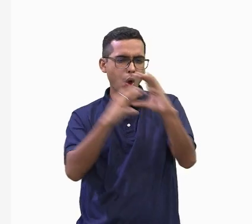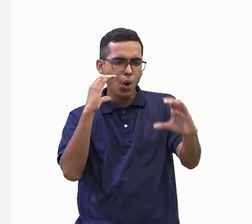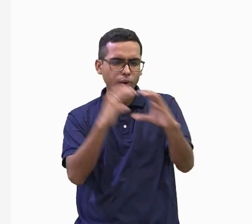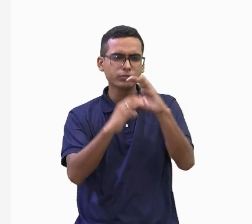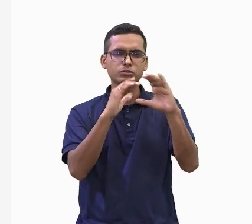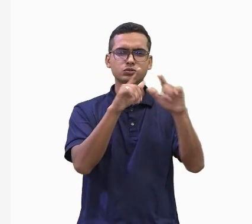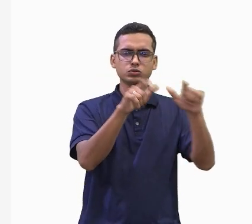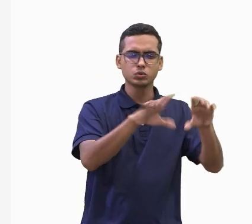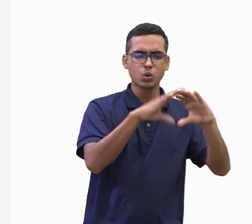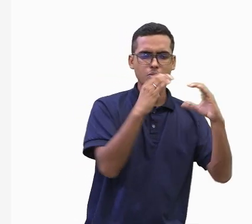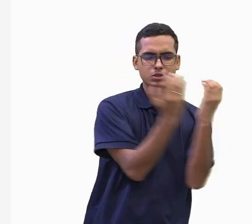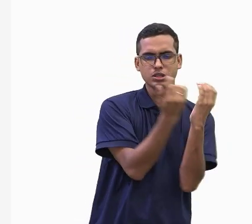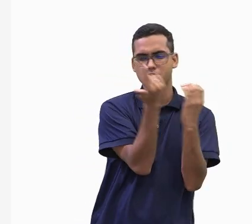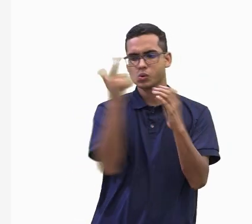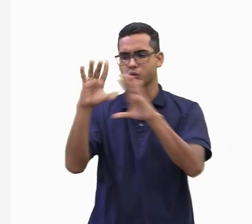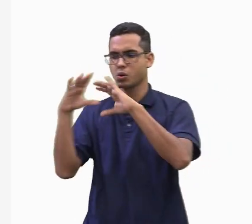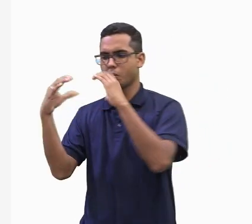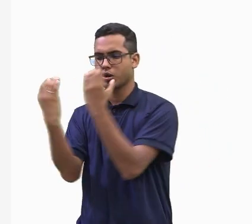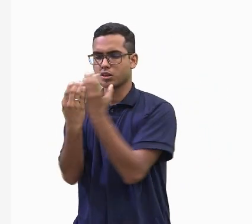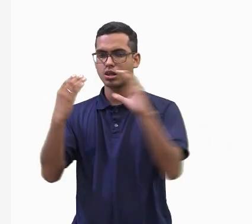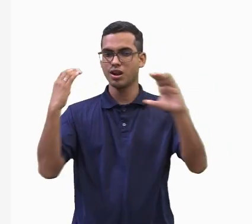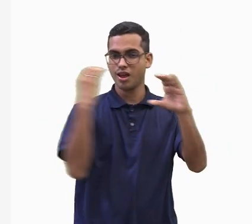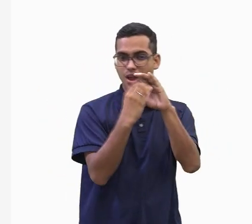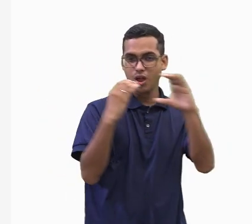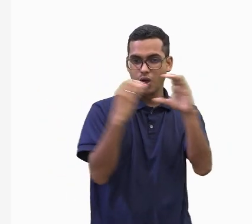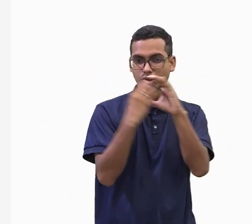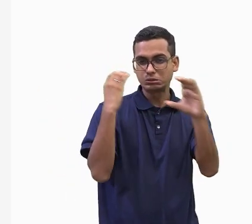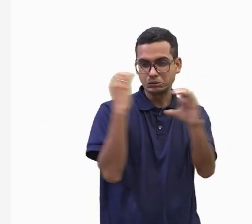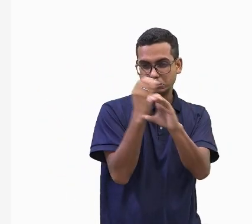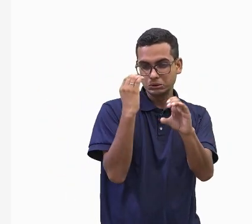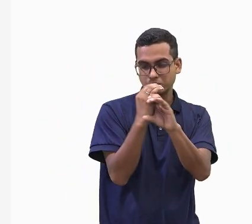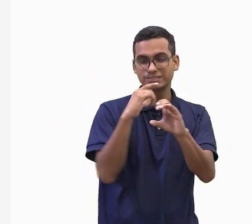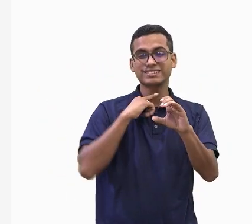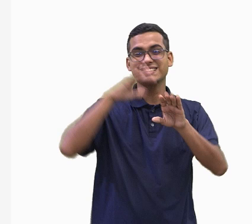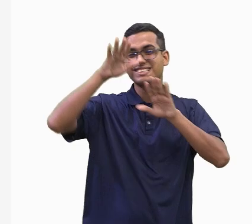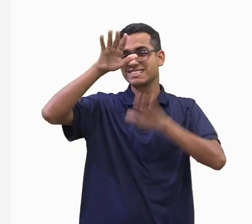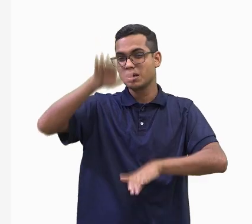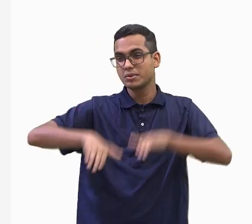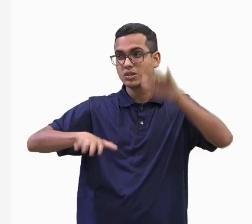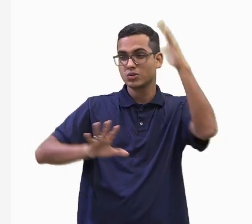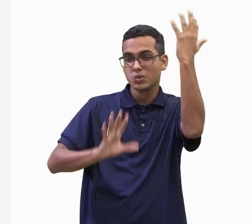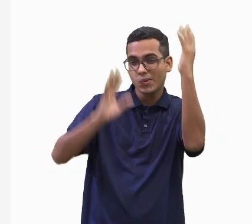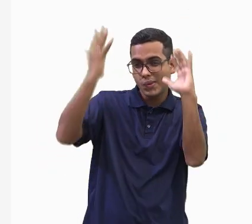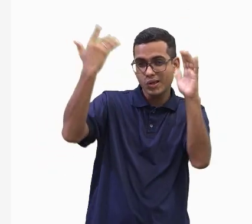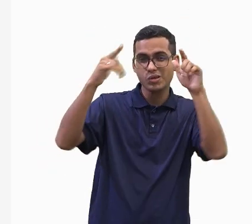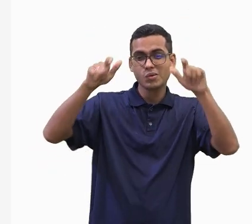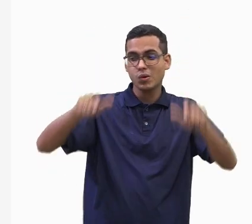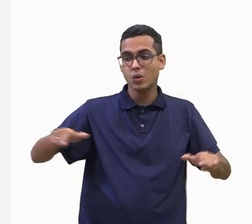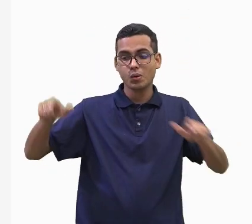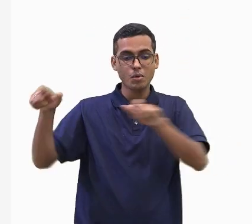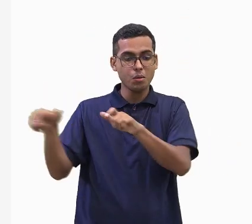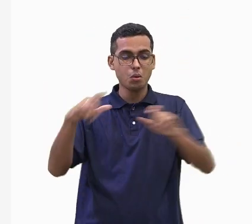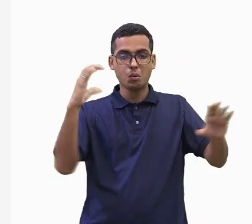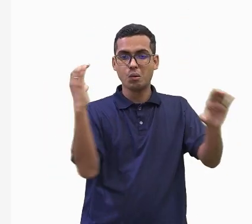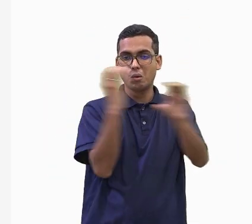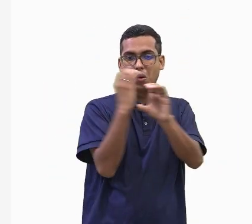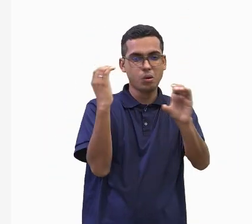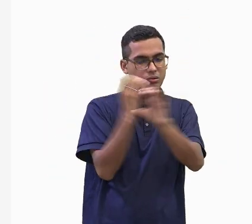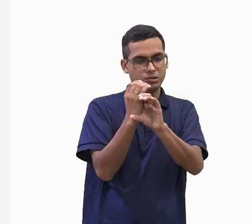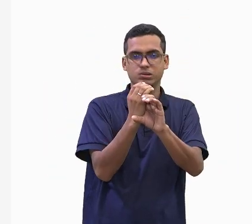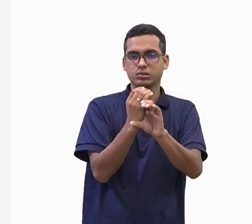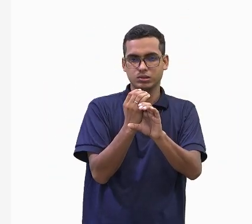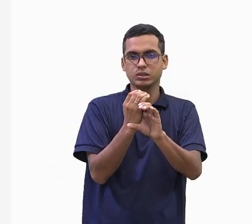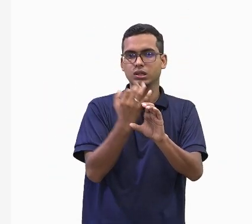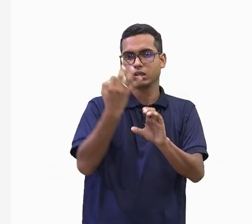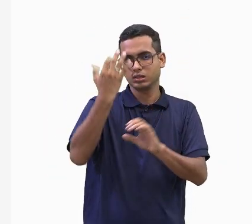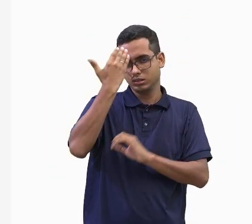outra também é complicada, então, ali dependendo das condições climáticas, esses locais podem ficar completamente